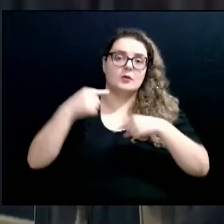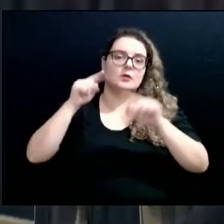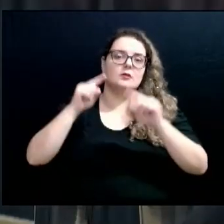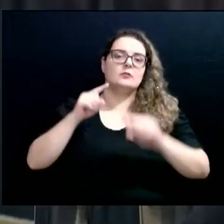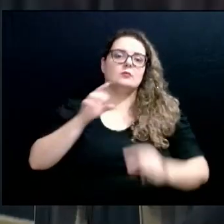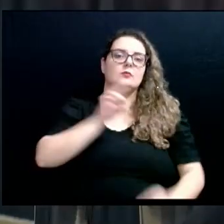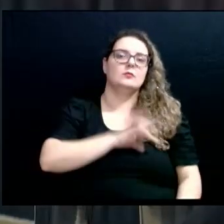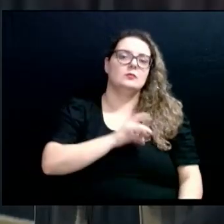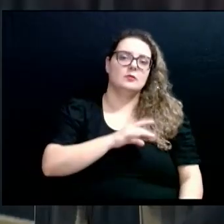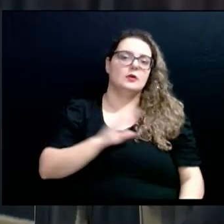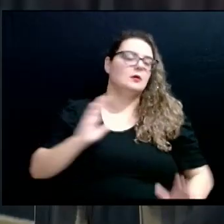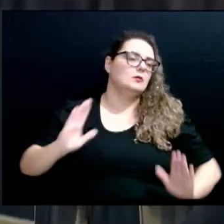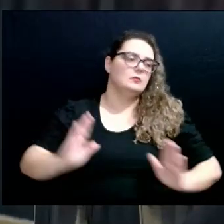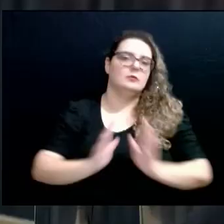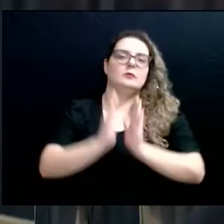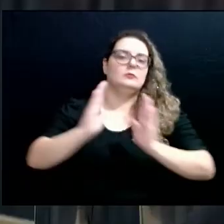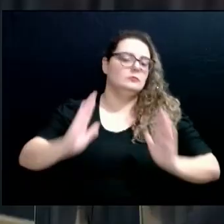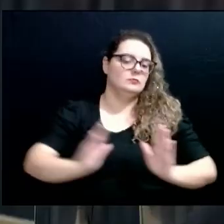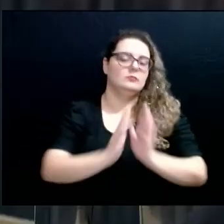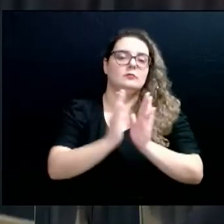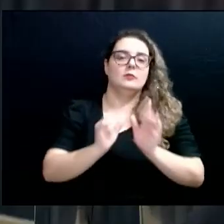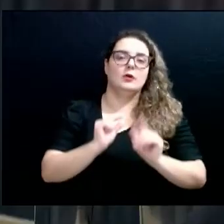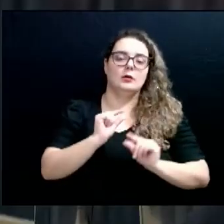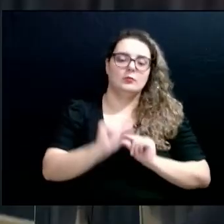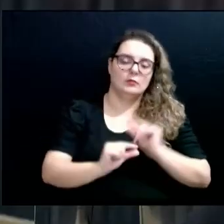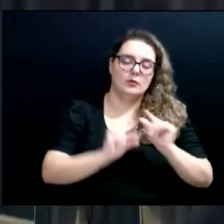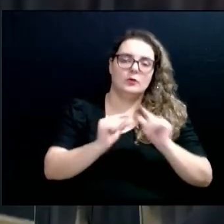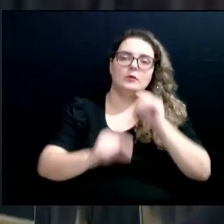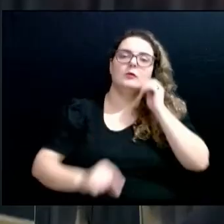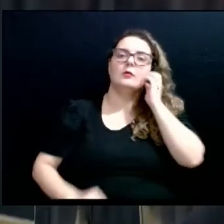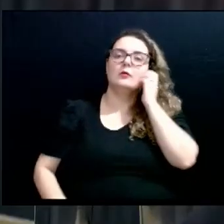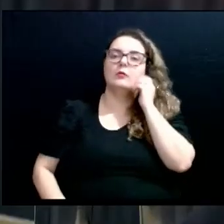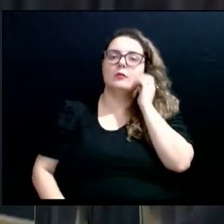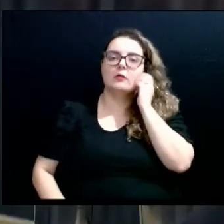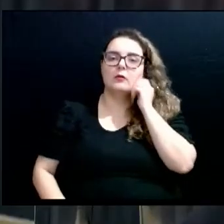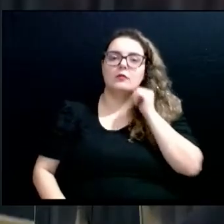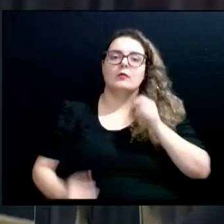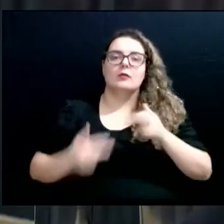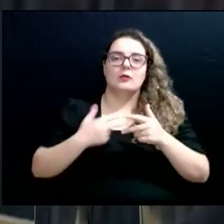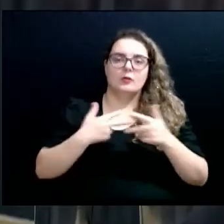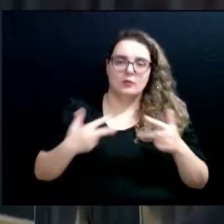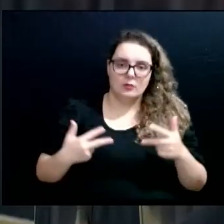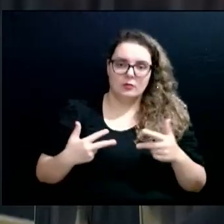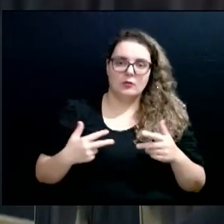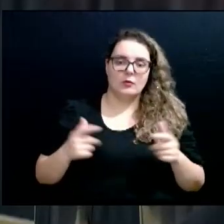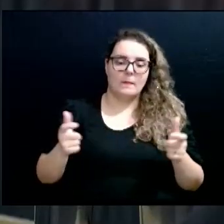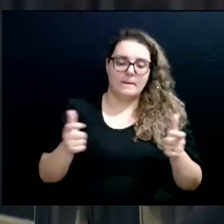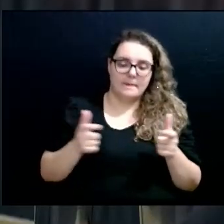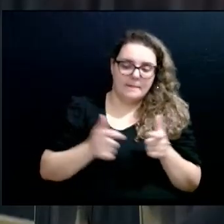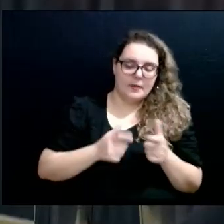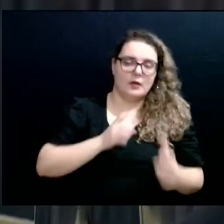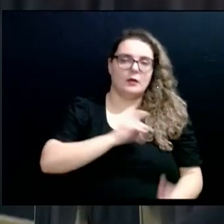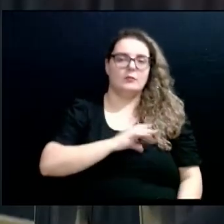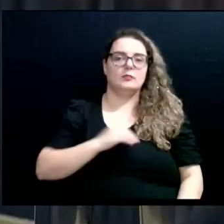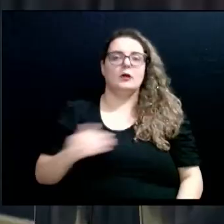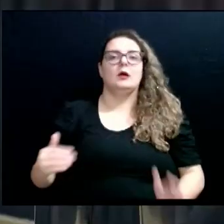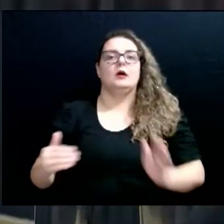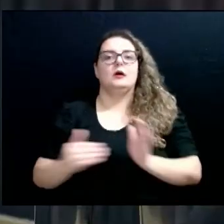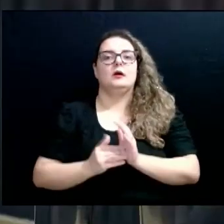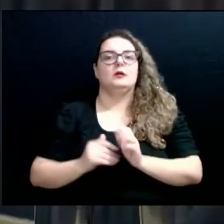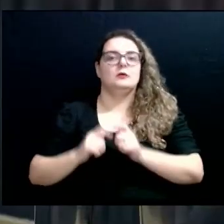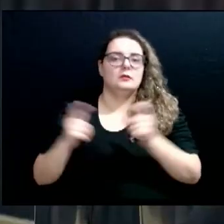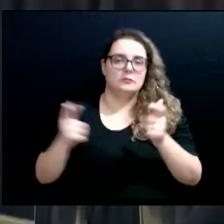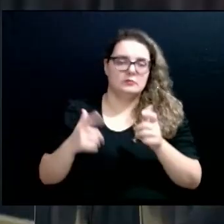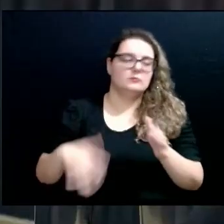enfrentamentos graduais, desde de algo que causa menos medo até algo que causa, até chegar no